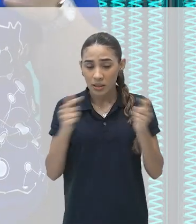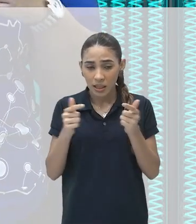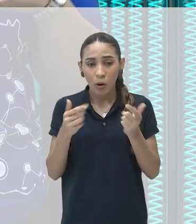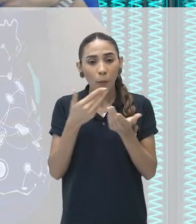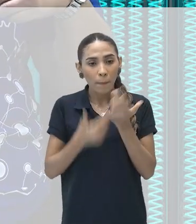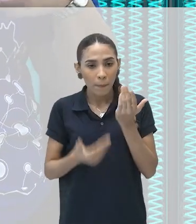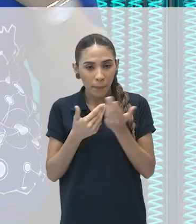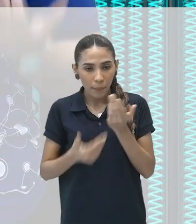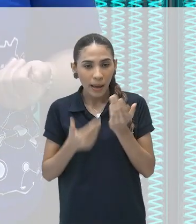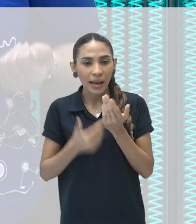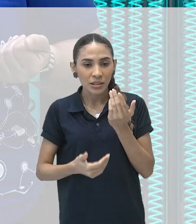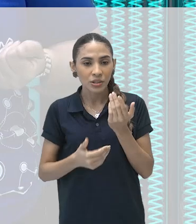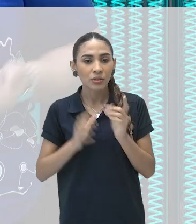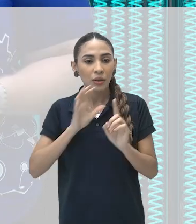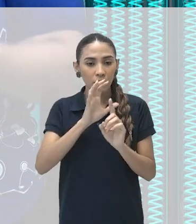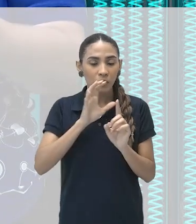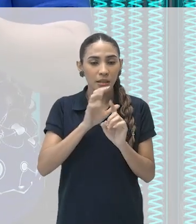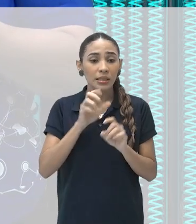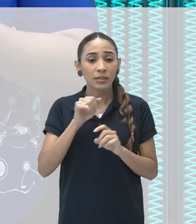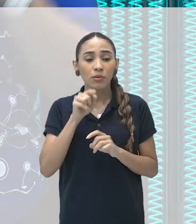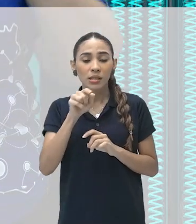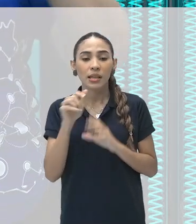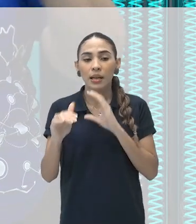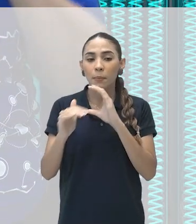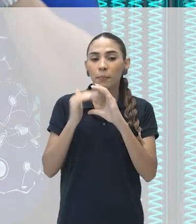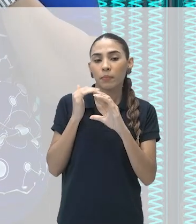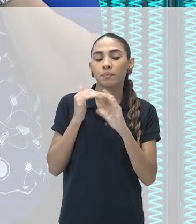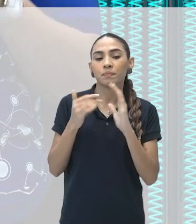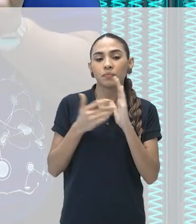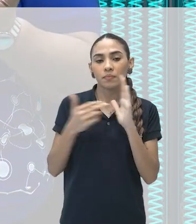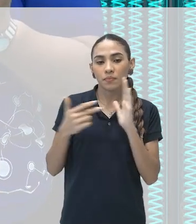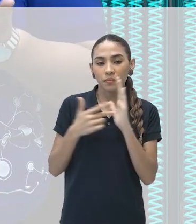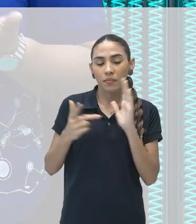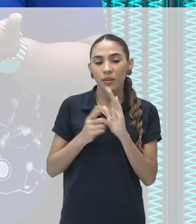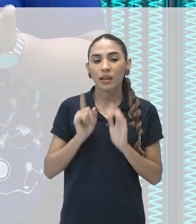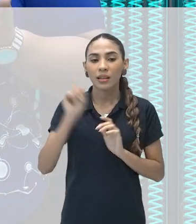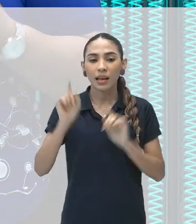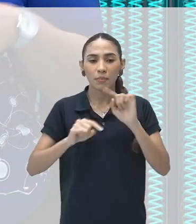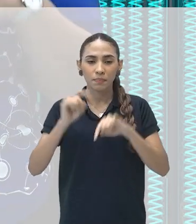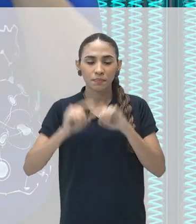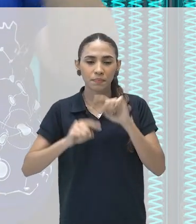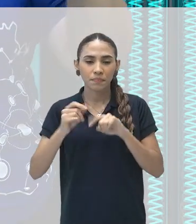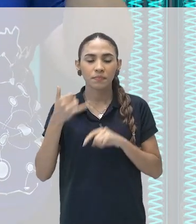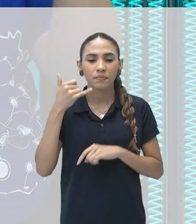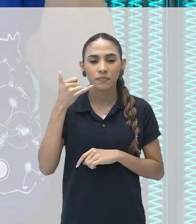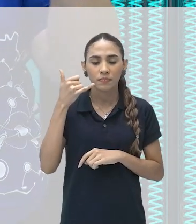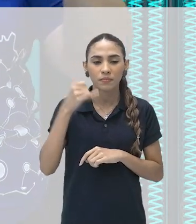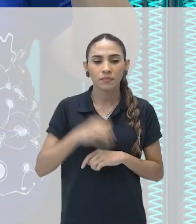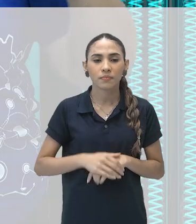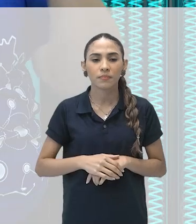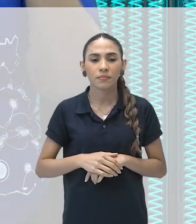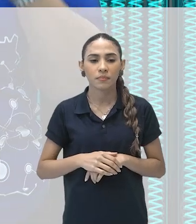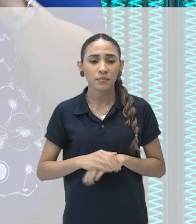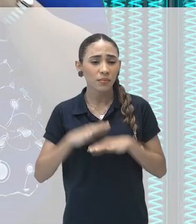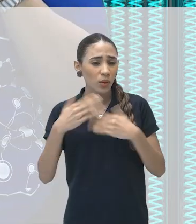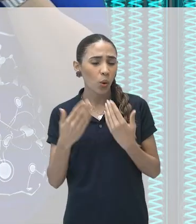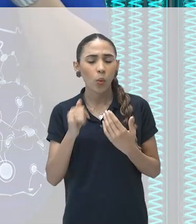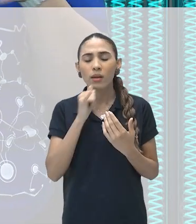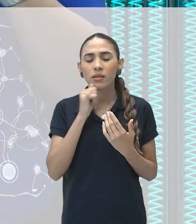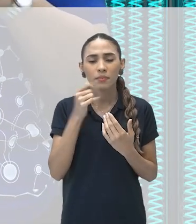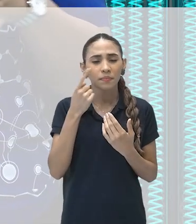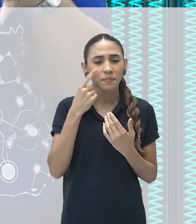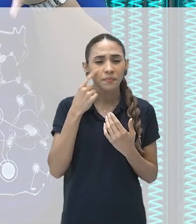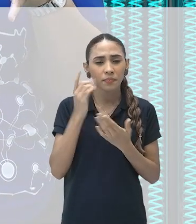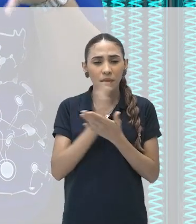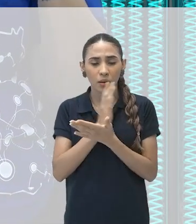se você recebe uma notícia lá no teu aparelho de telefone, ou mesmo vê circulando ali,